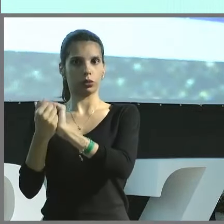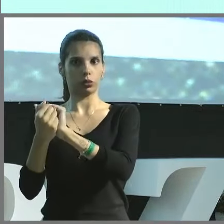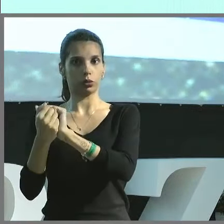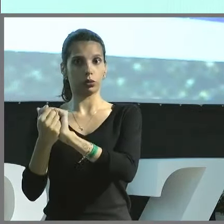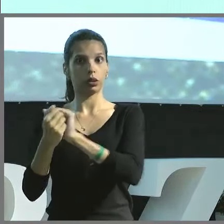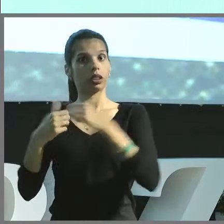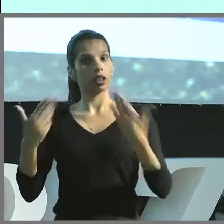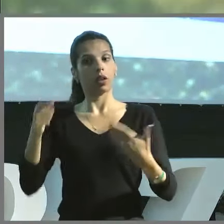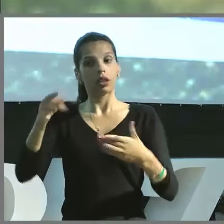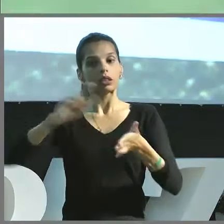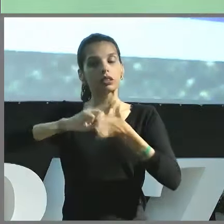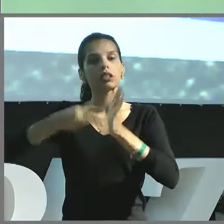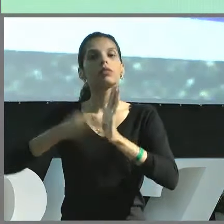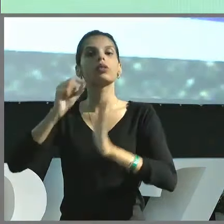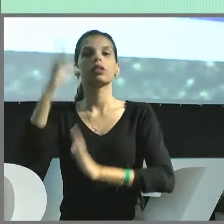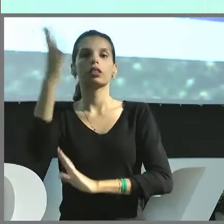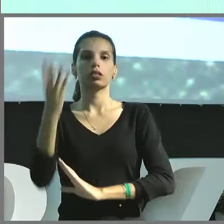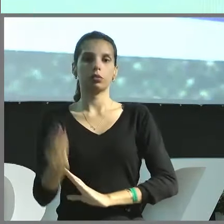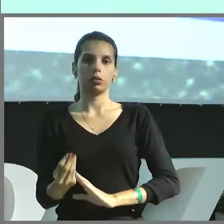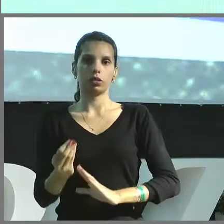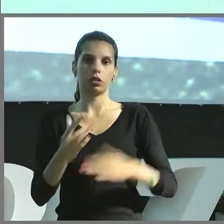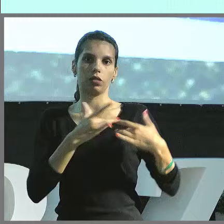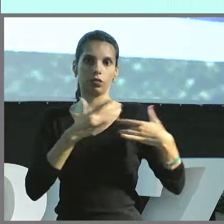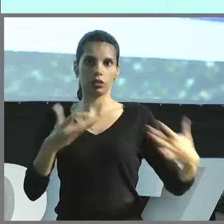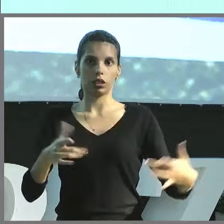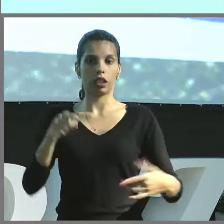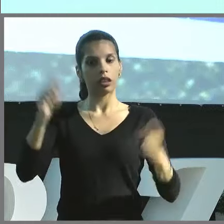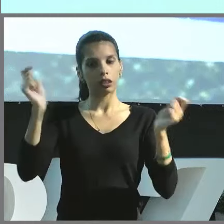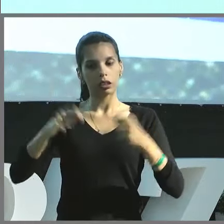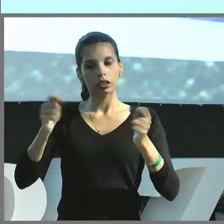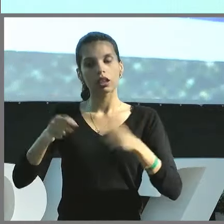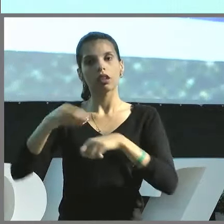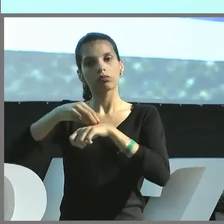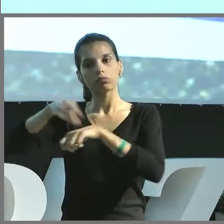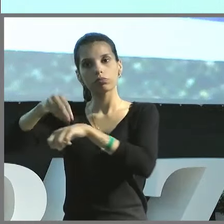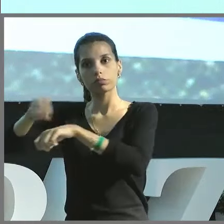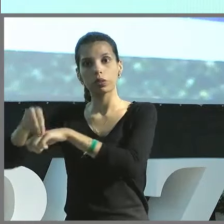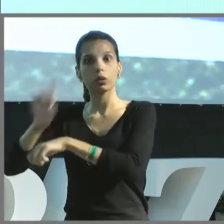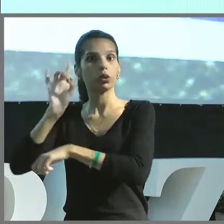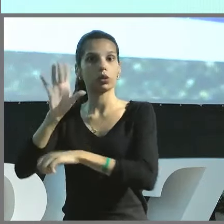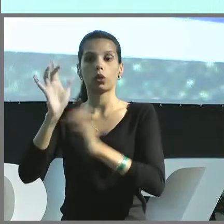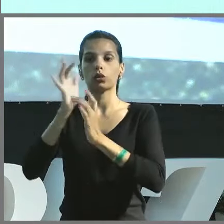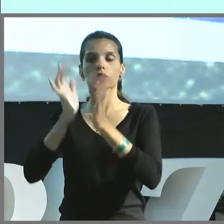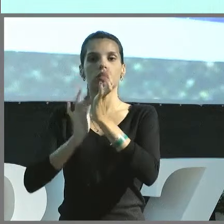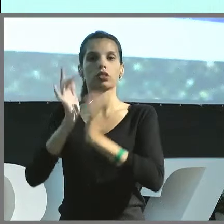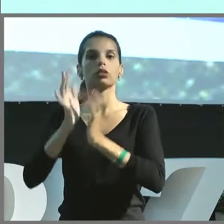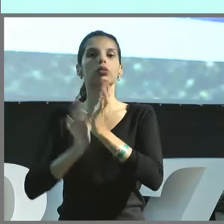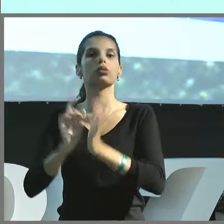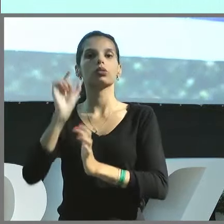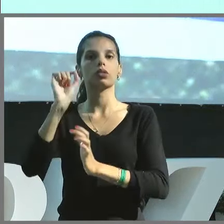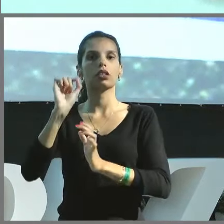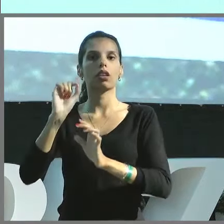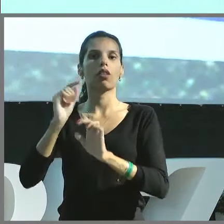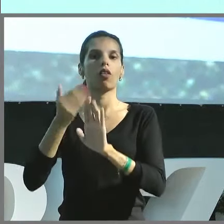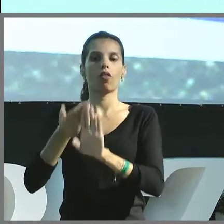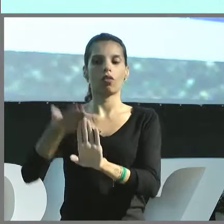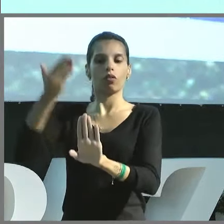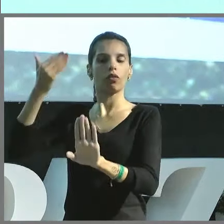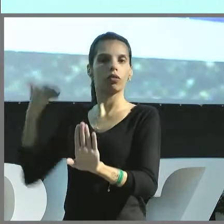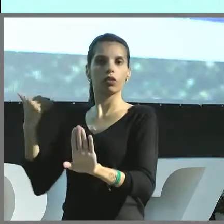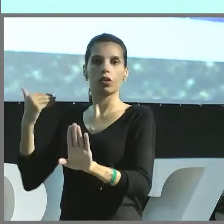Esse é o olhar espiritista, aonde Jesus não está fora dos templos cuidando